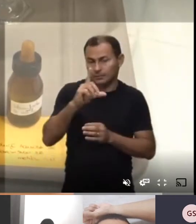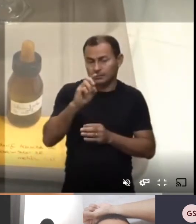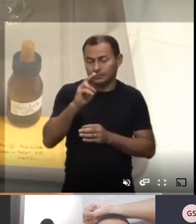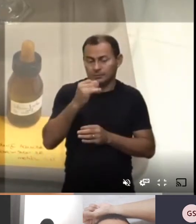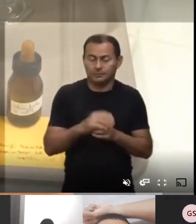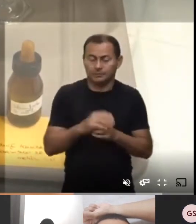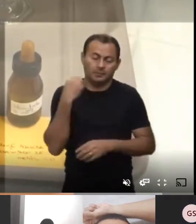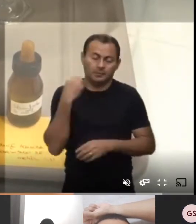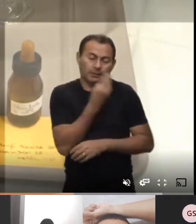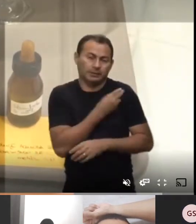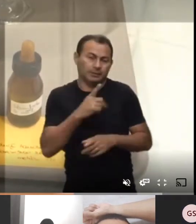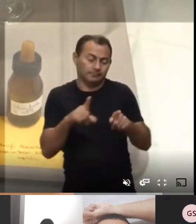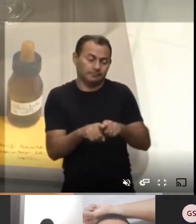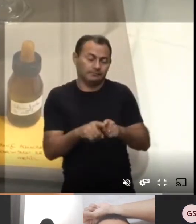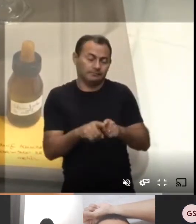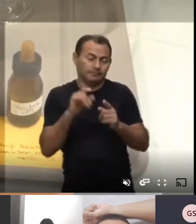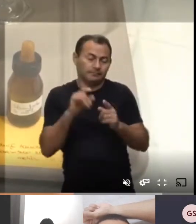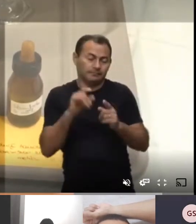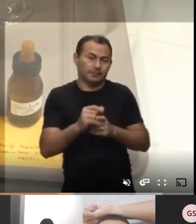ficou